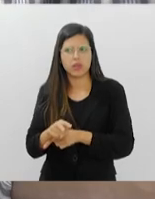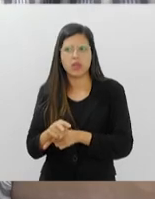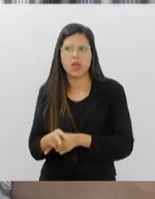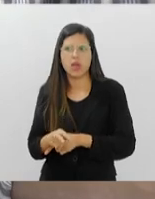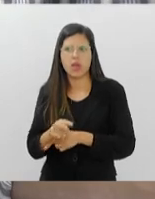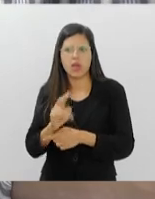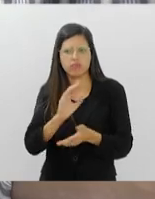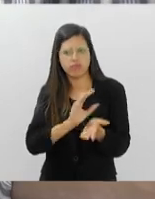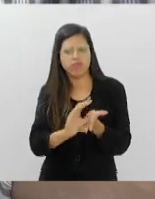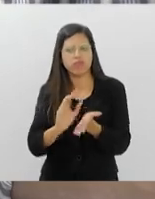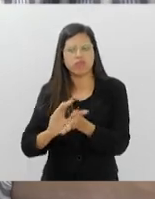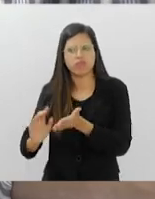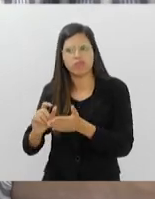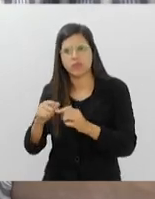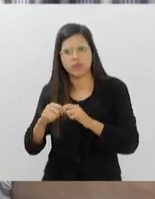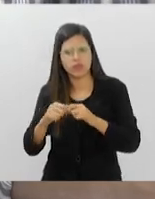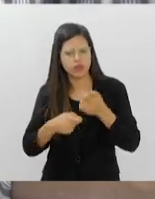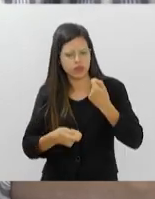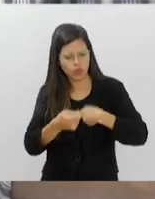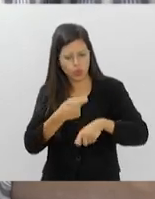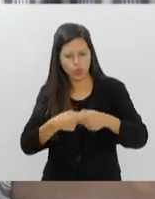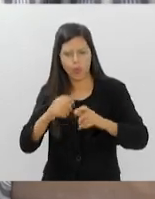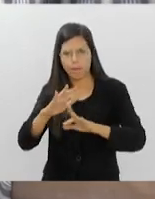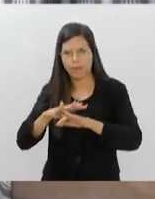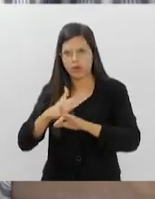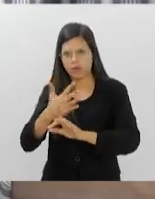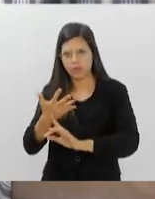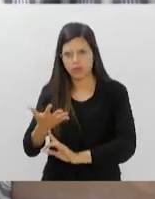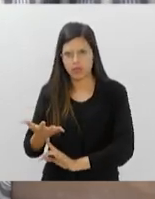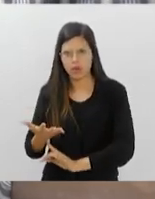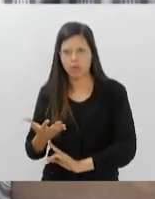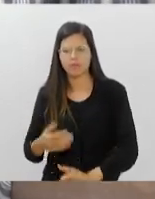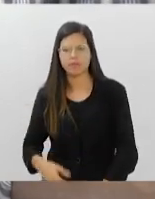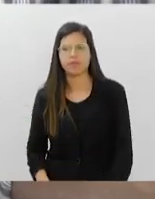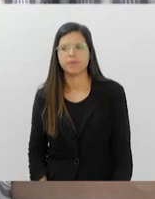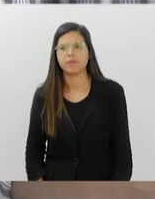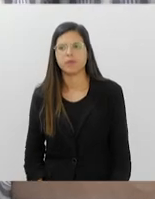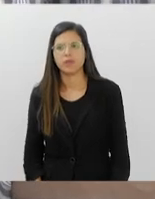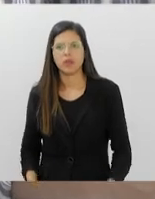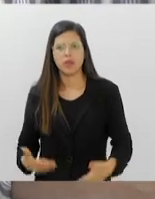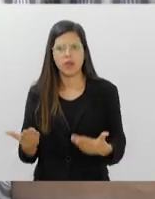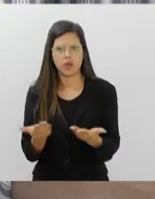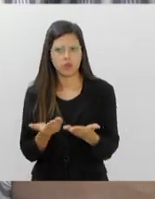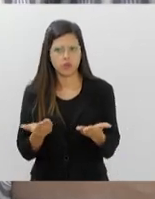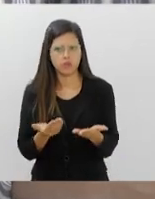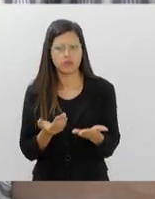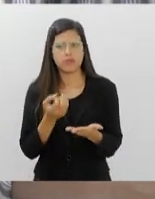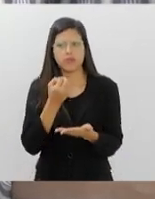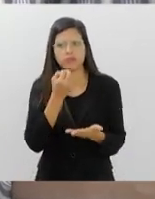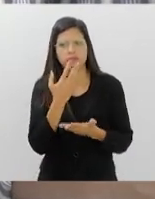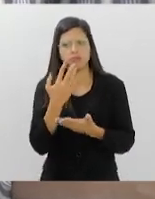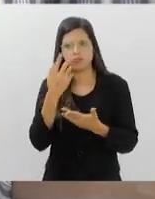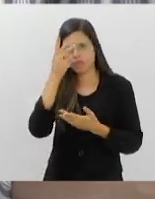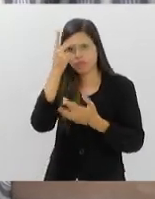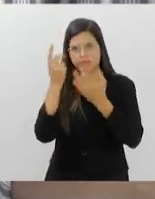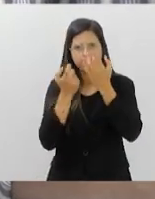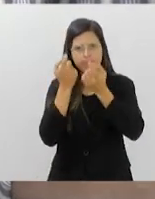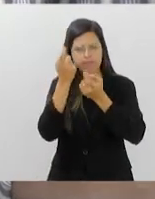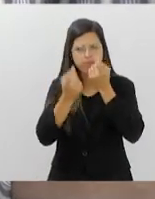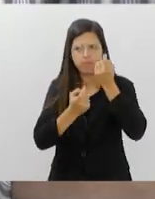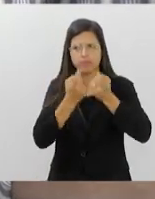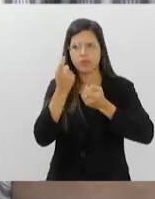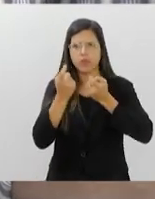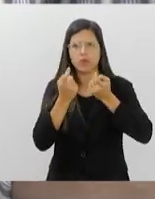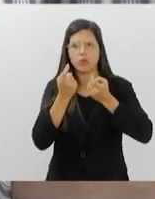girar a economia ambiental, digamos assim. Agora, seria bom que as pessoas se preocupassem não apenas